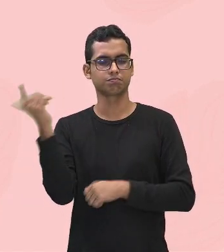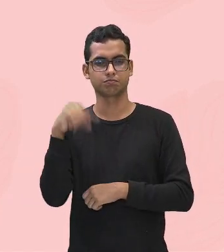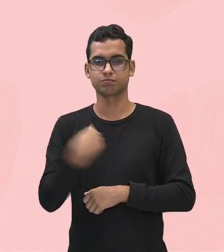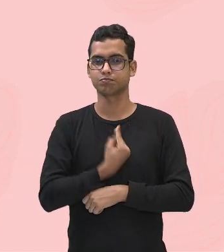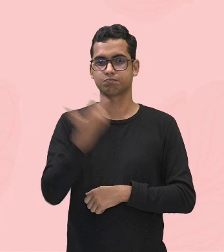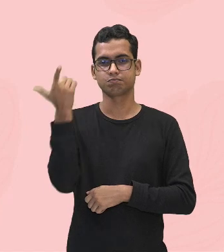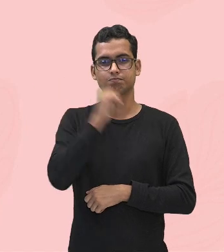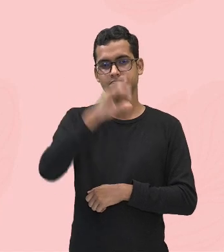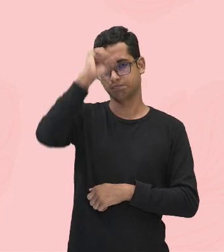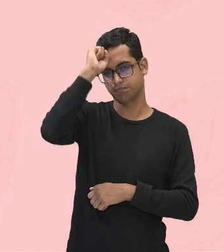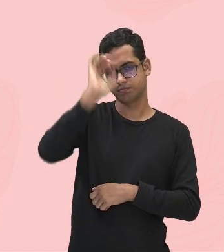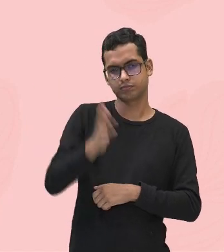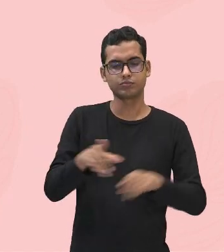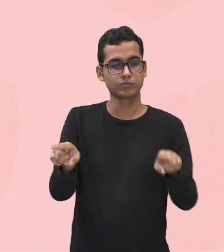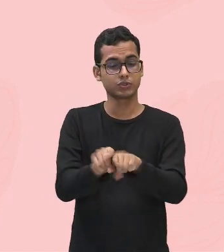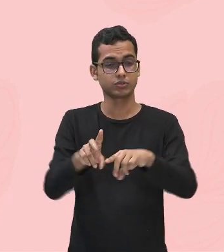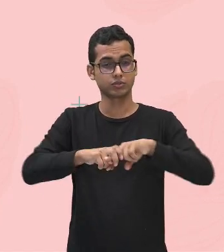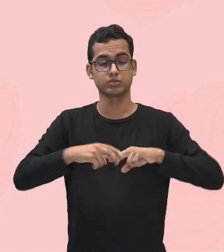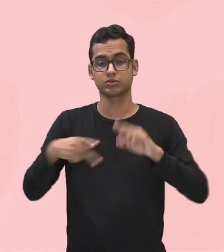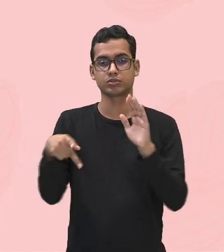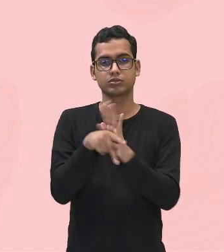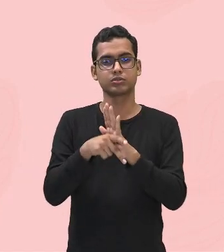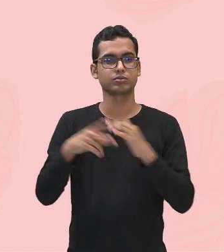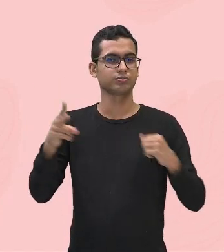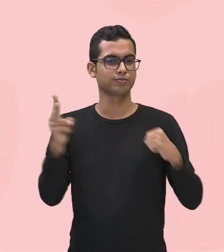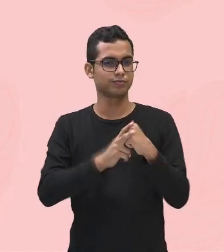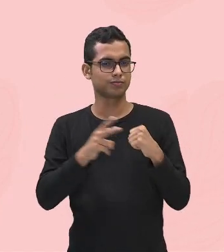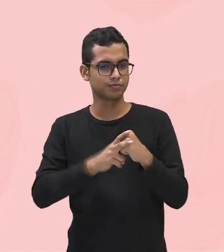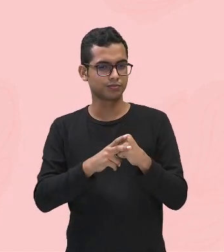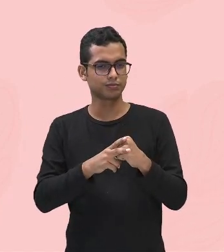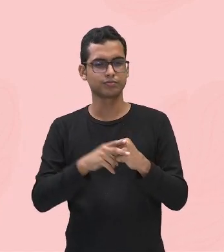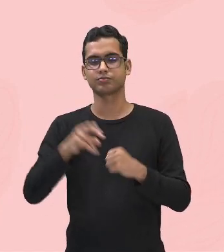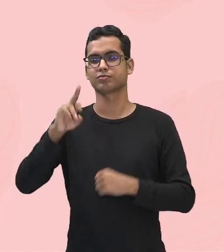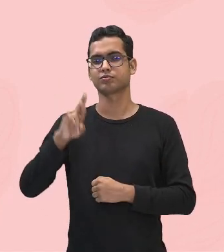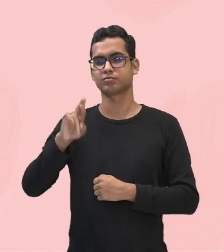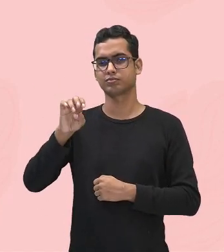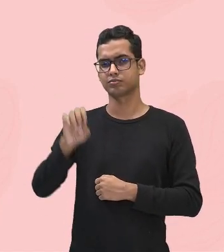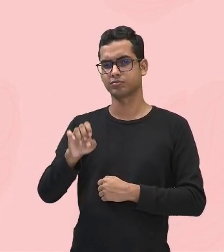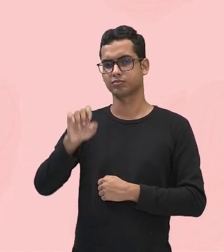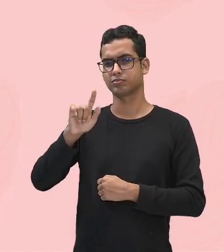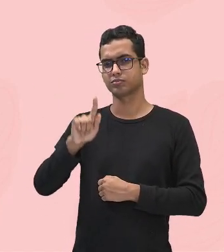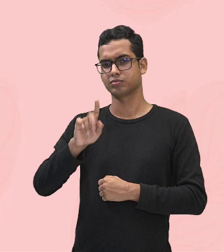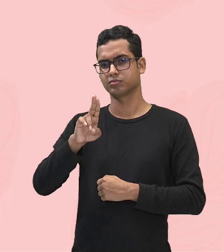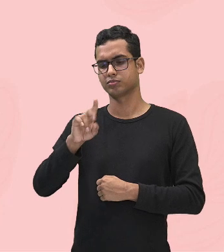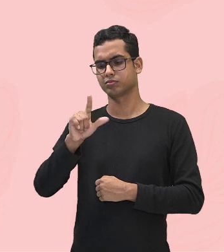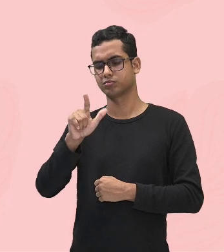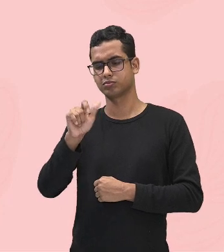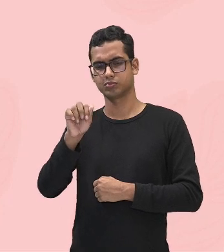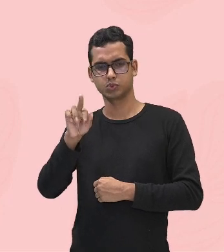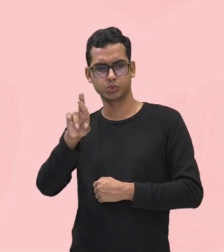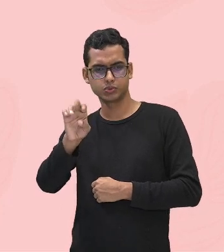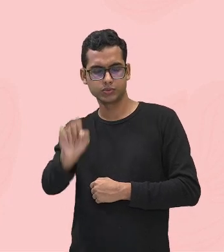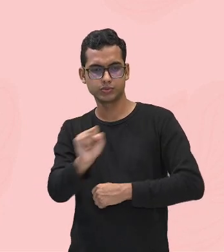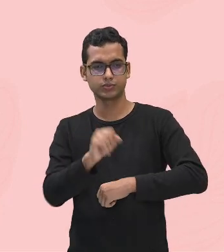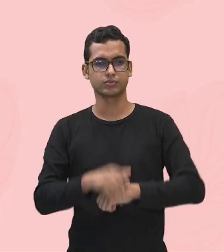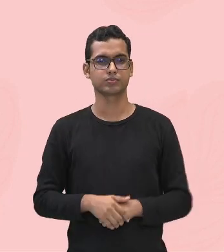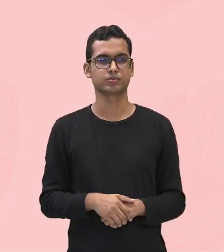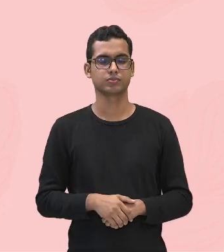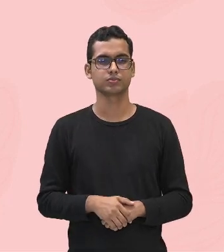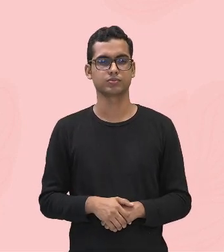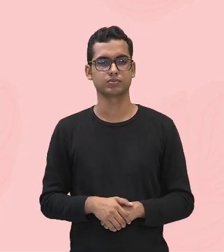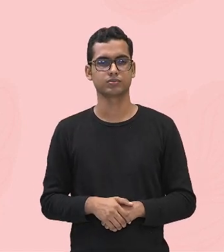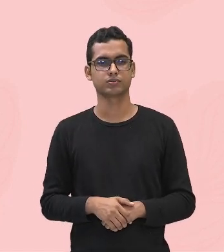porque são verbos regulares. Então, verbos de primeira conjugação, que são verbos terminados em